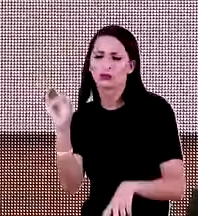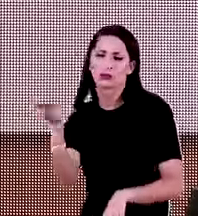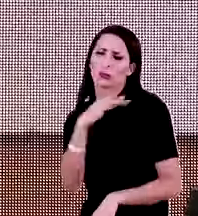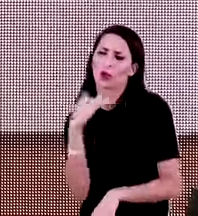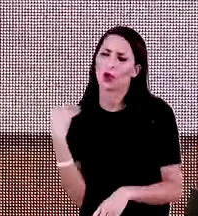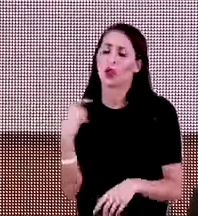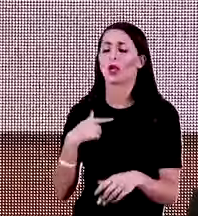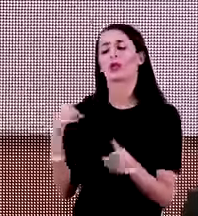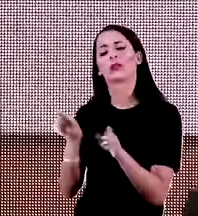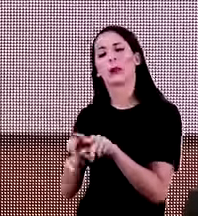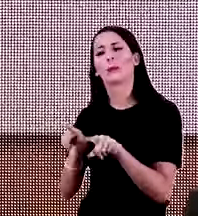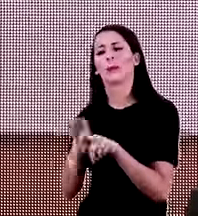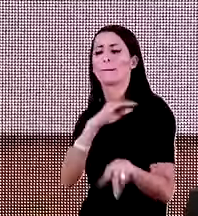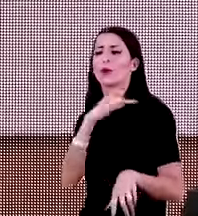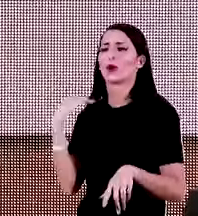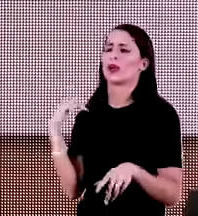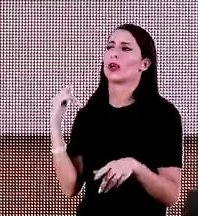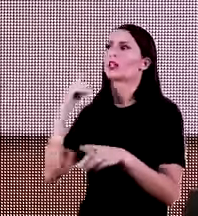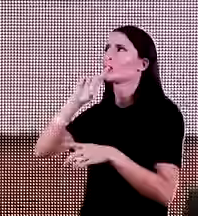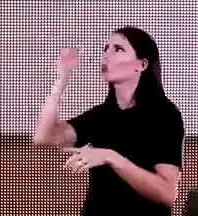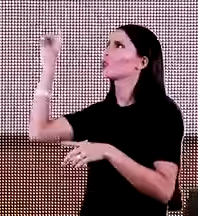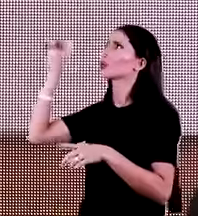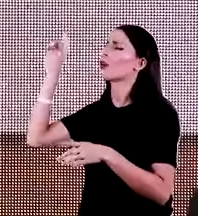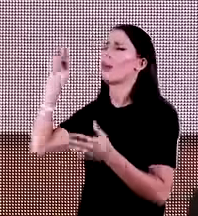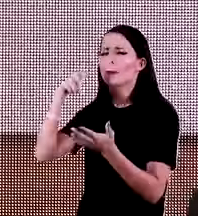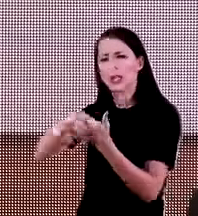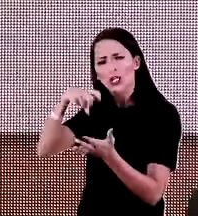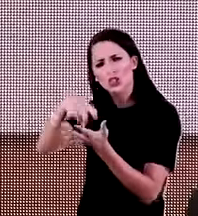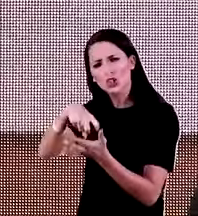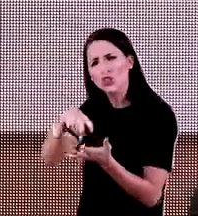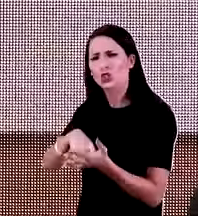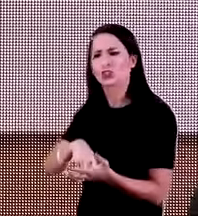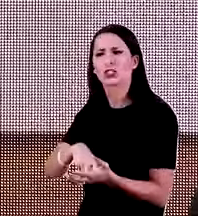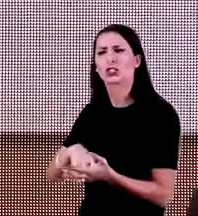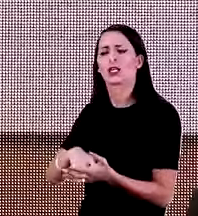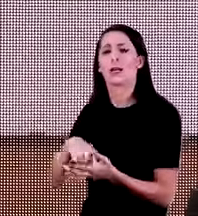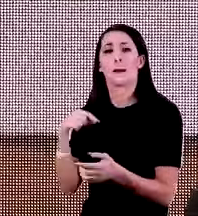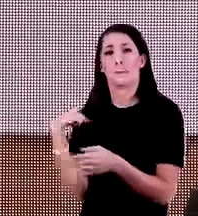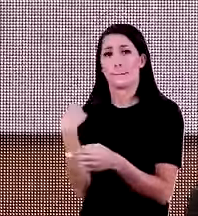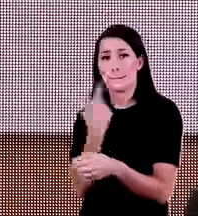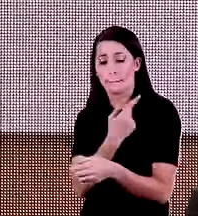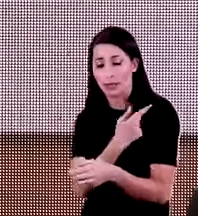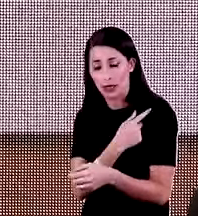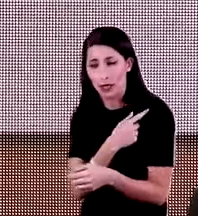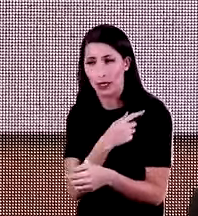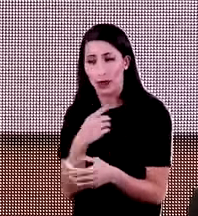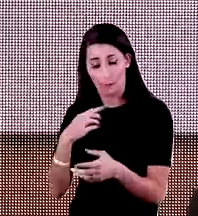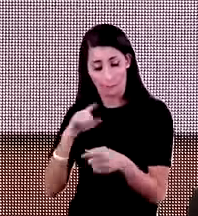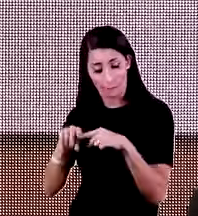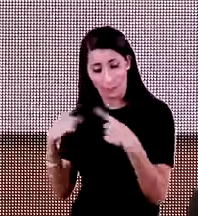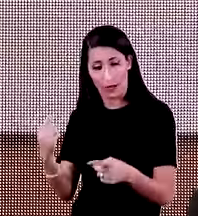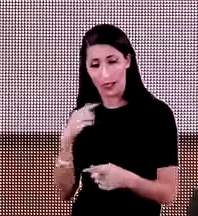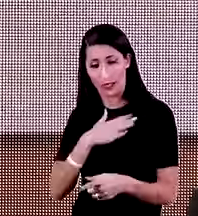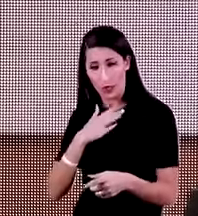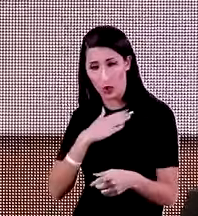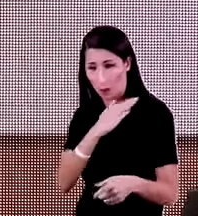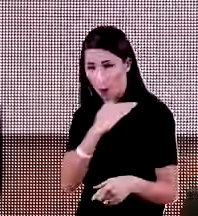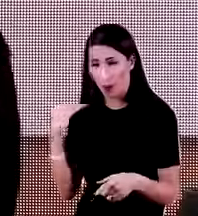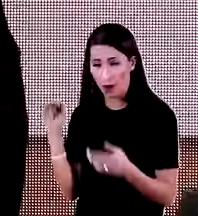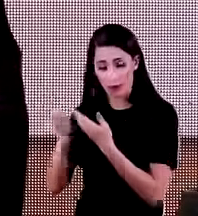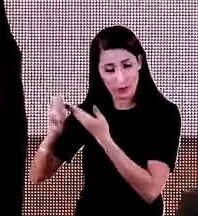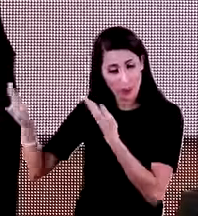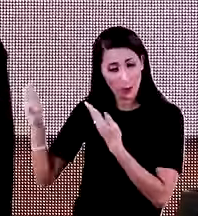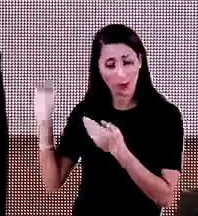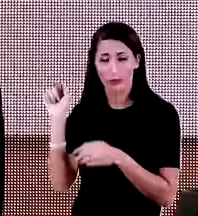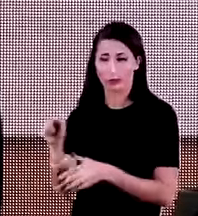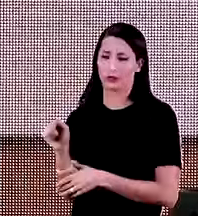me castigue com todo rigor, se outra coisa que não a morte me separar de ti. Que coisa linda